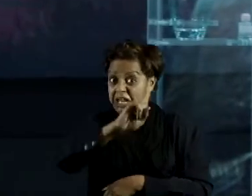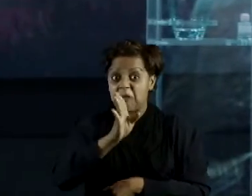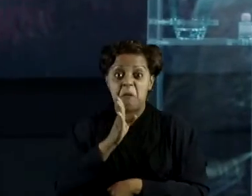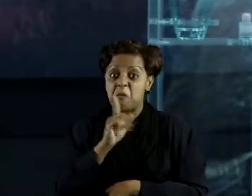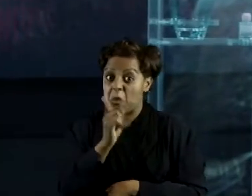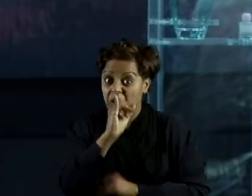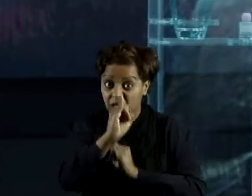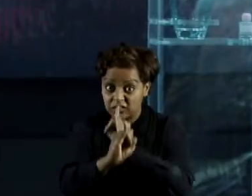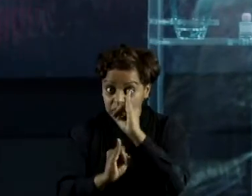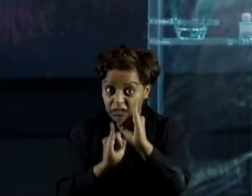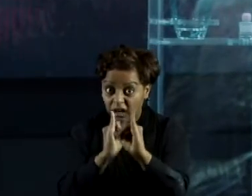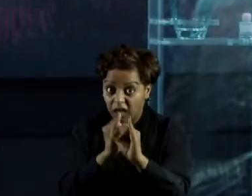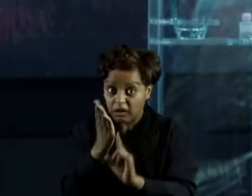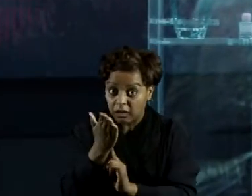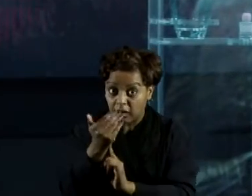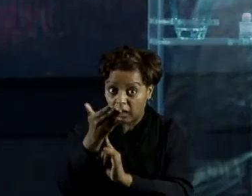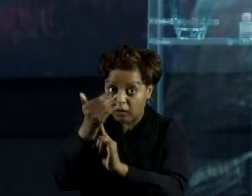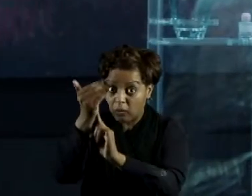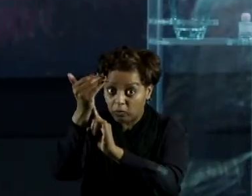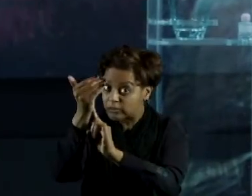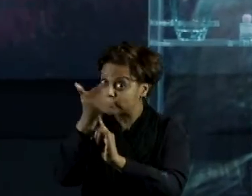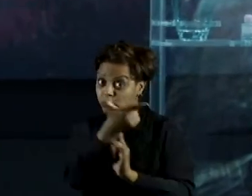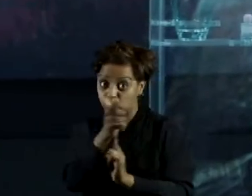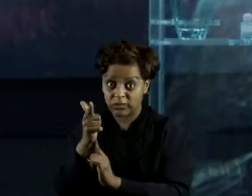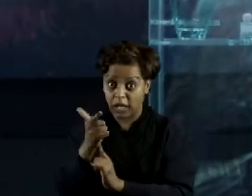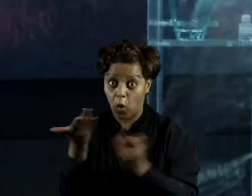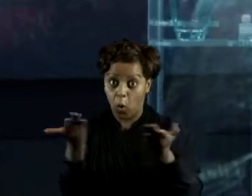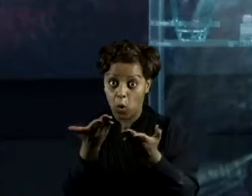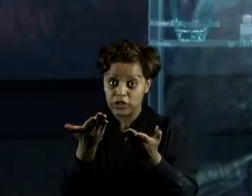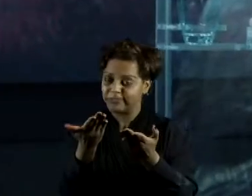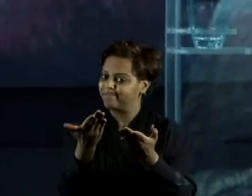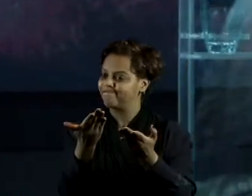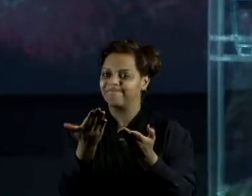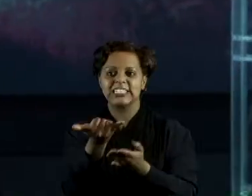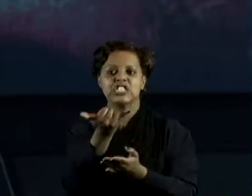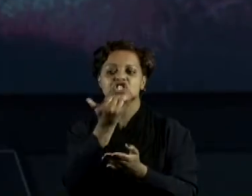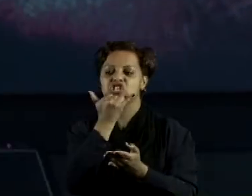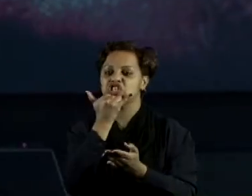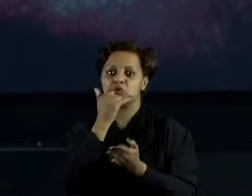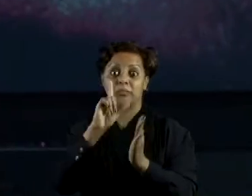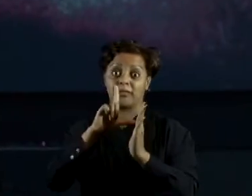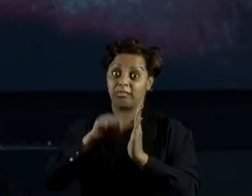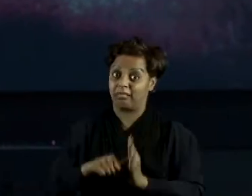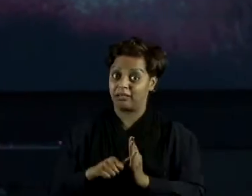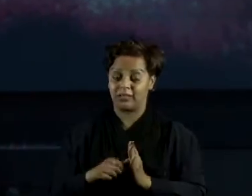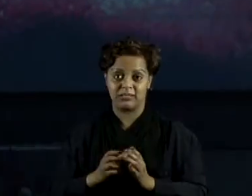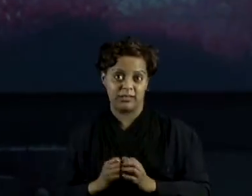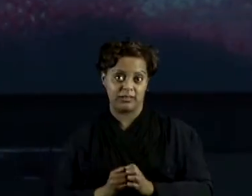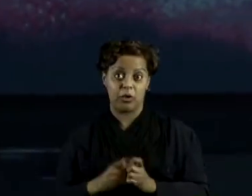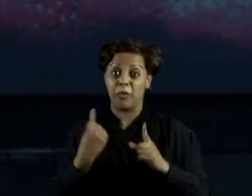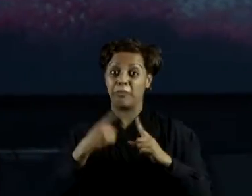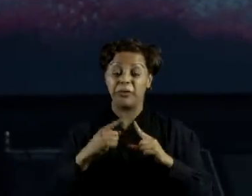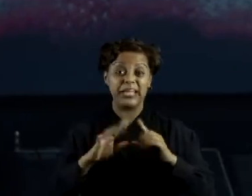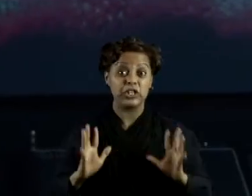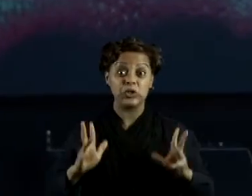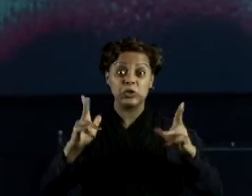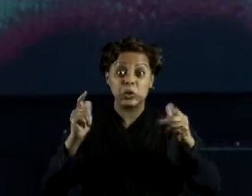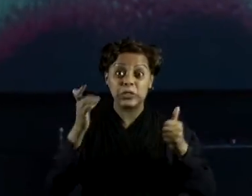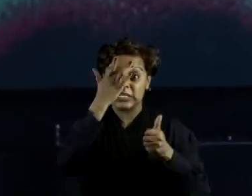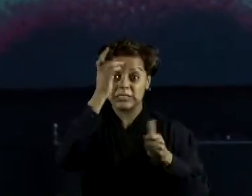internet está ficando para trás, porque o mundo inteiro está